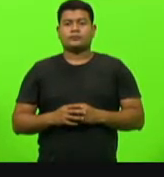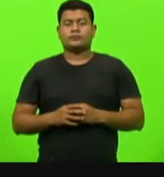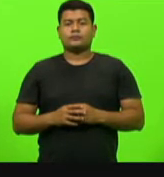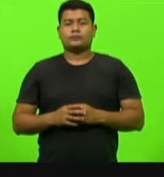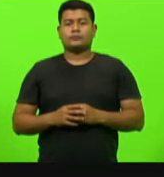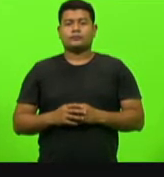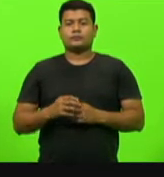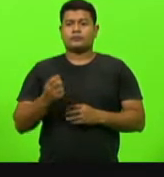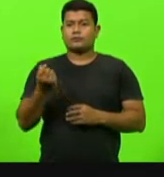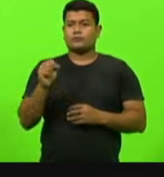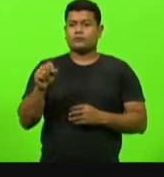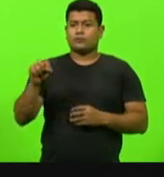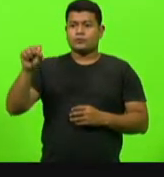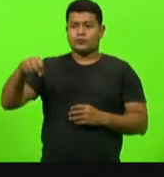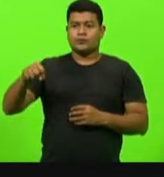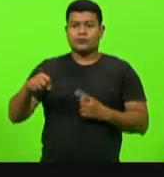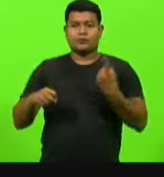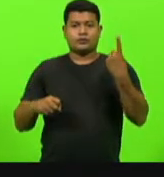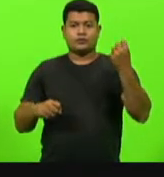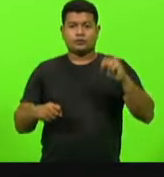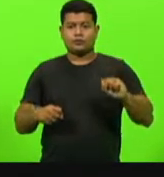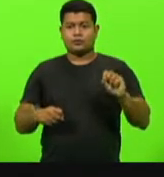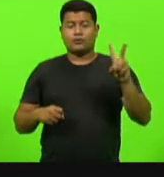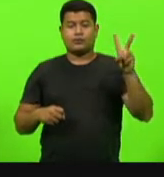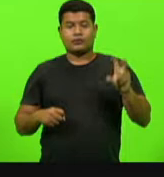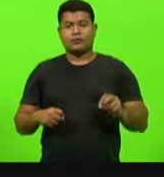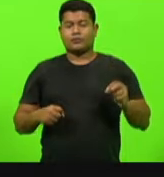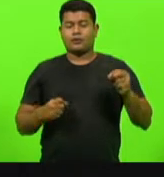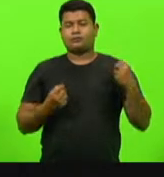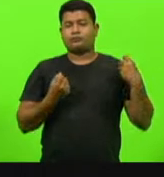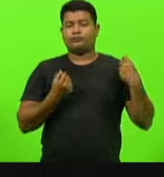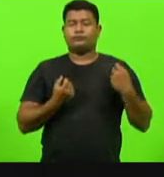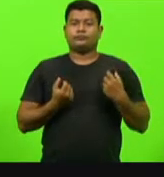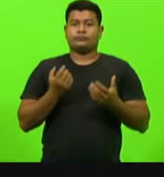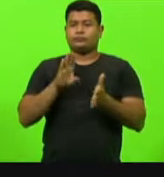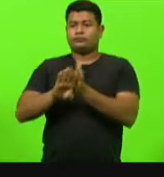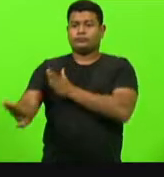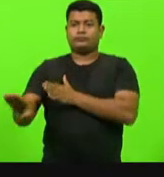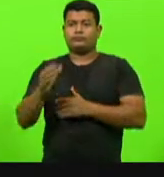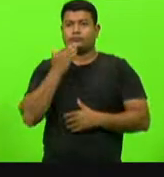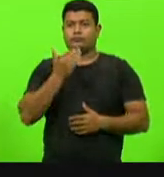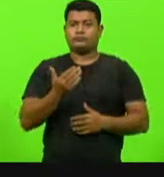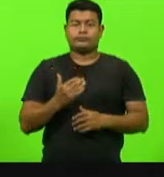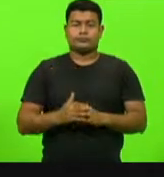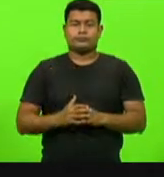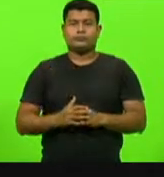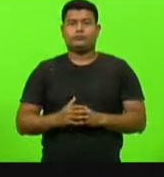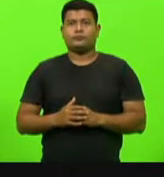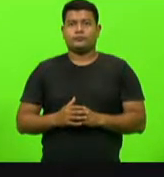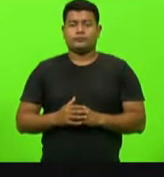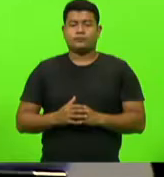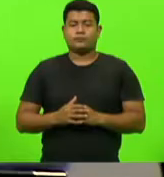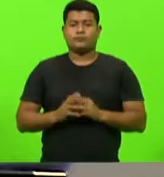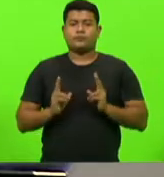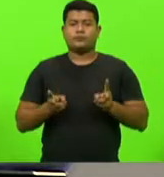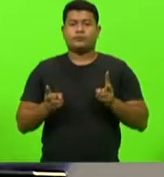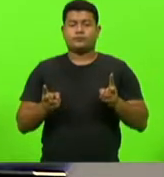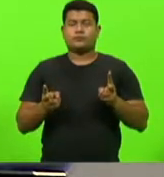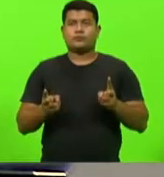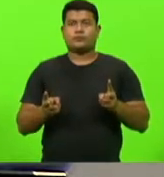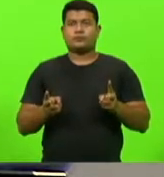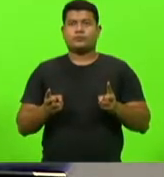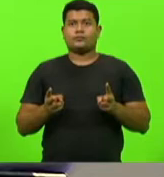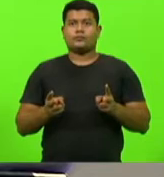8 sim, 18 não, está rejeitado o requerimento. Ainda O